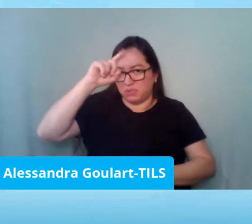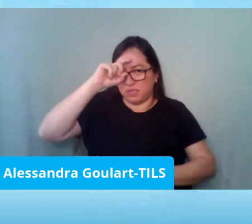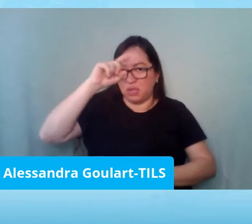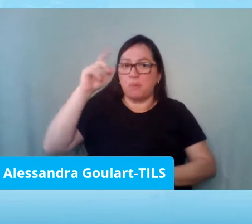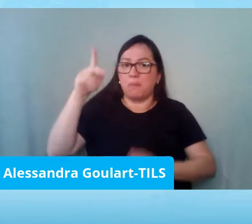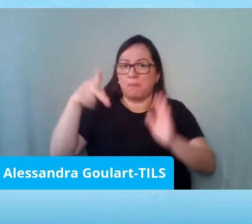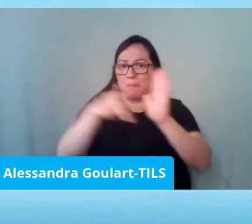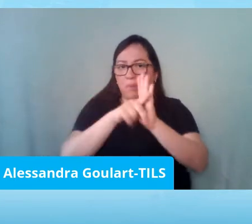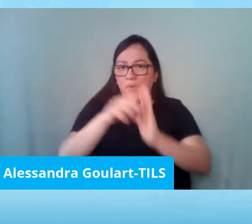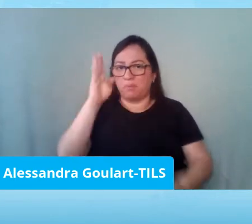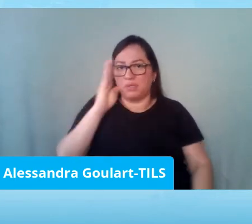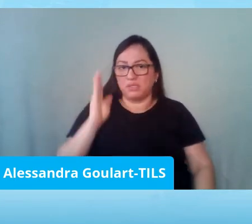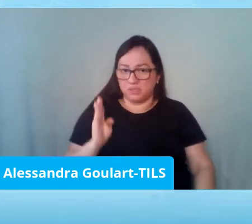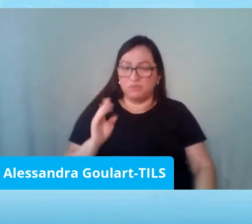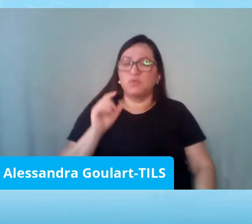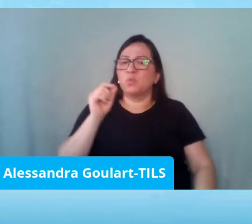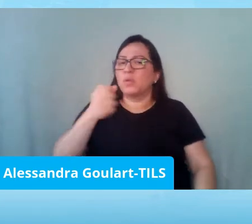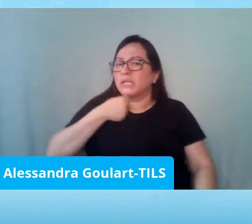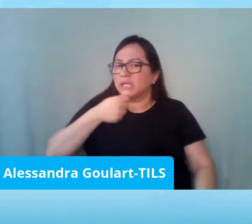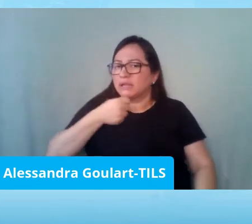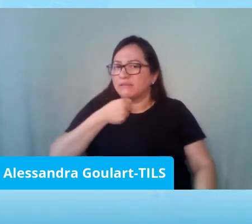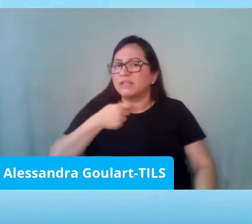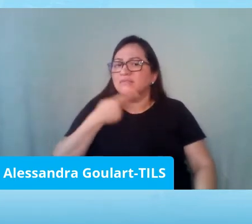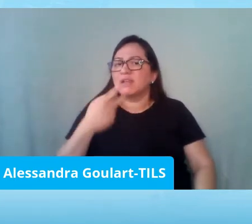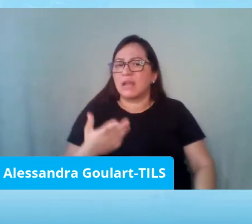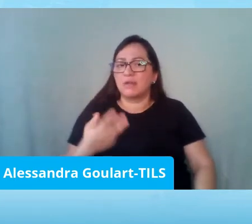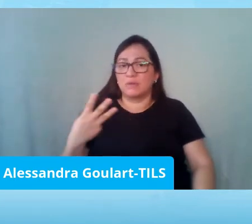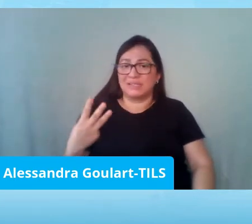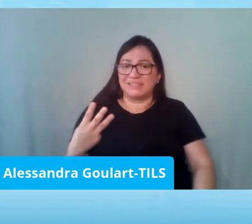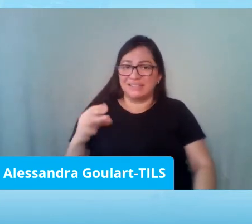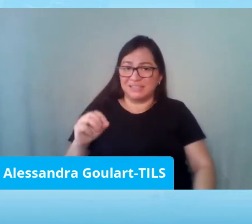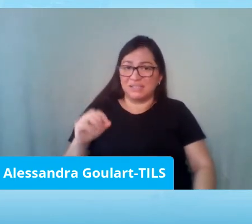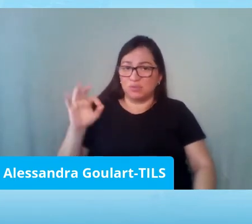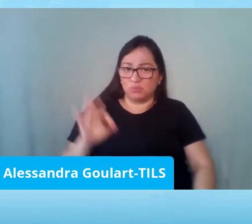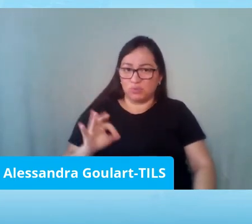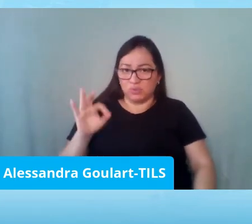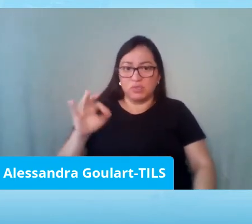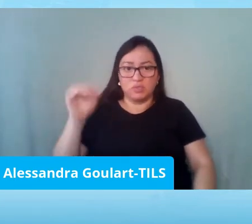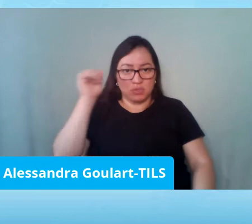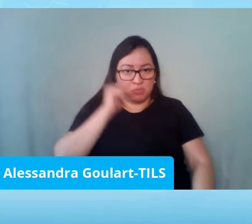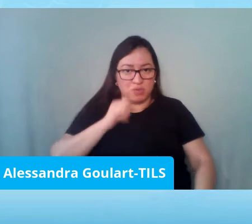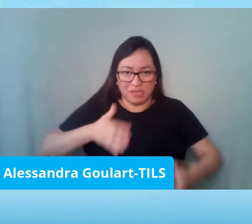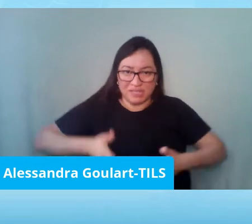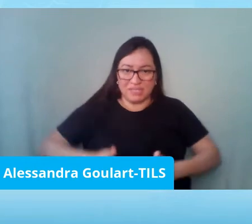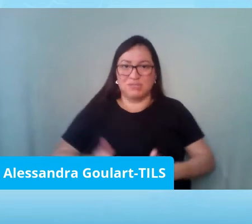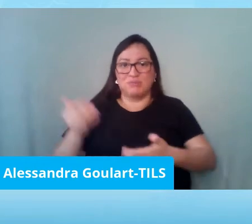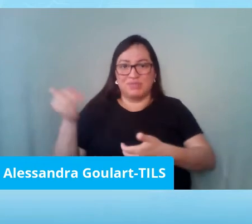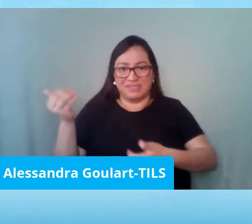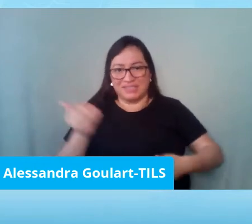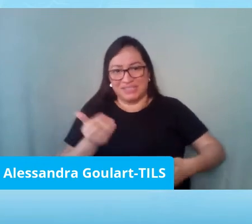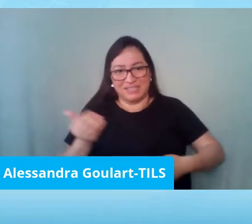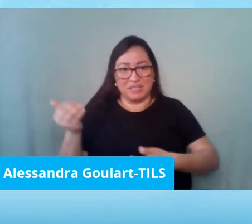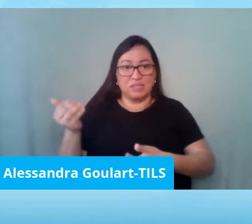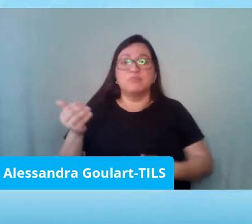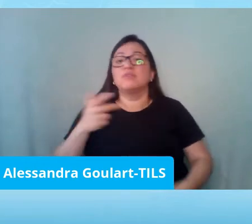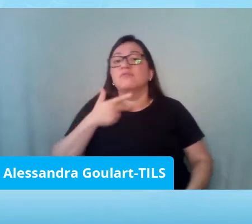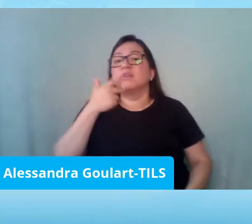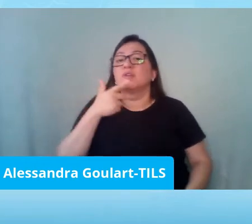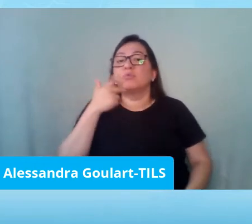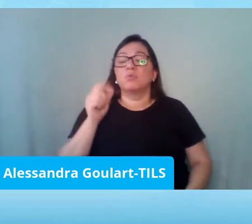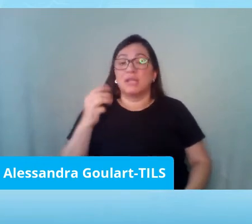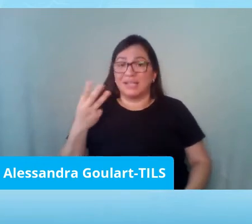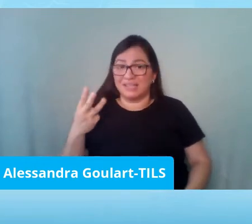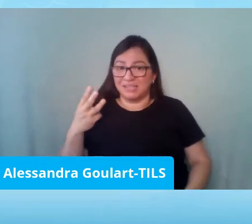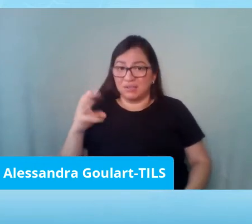gente. 30% dessas mulheres que tinham acabado de ganhar seus bebês relataram que não desejavam